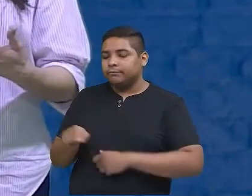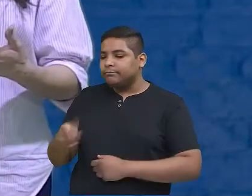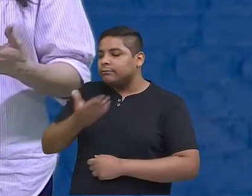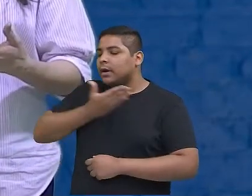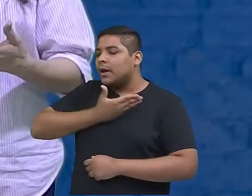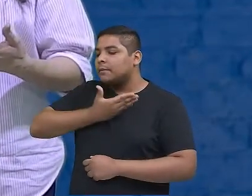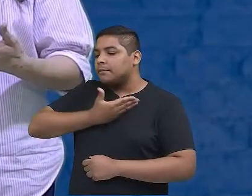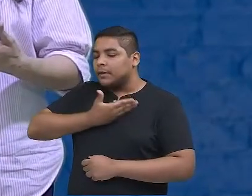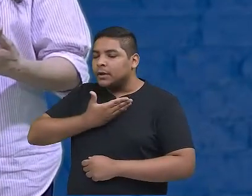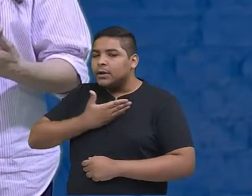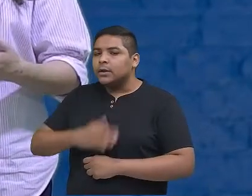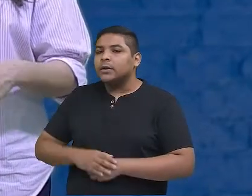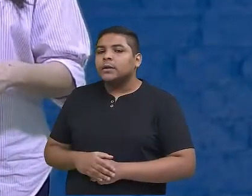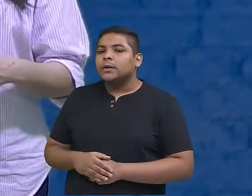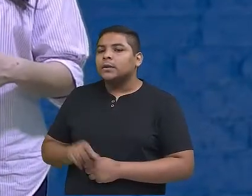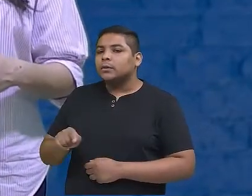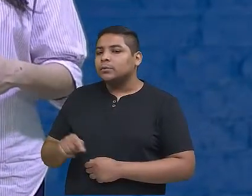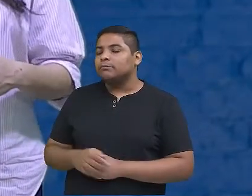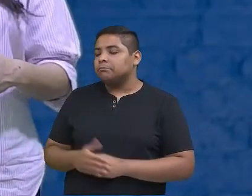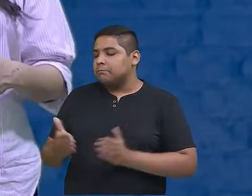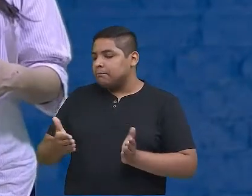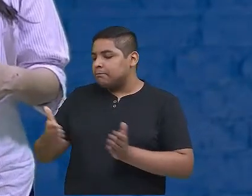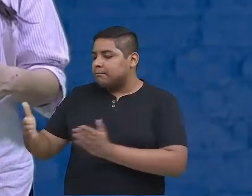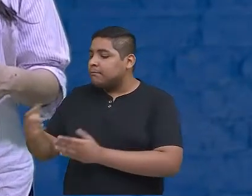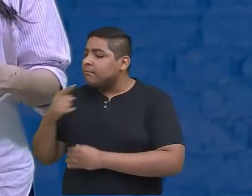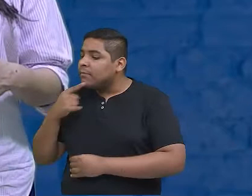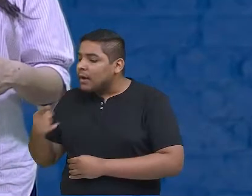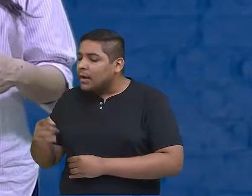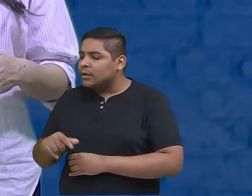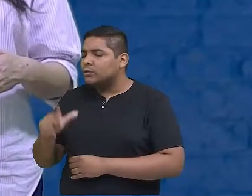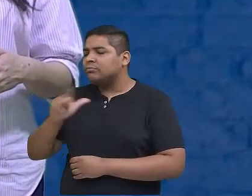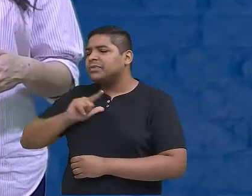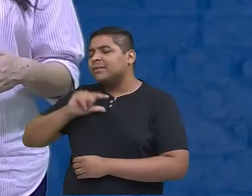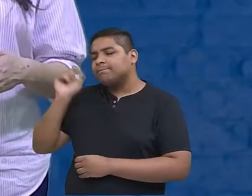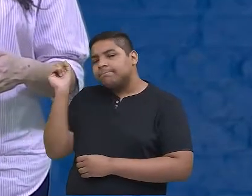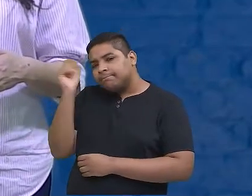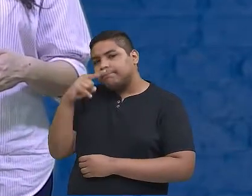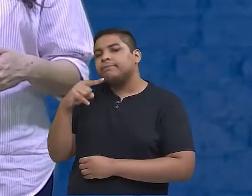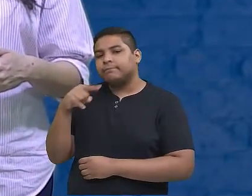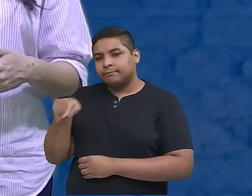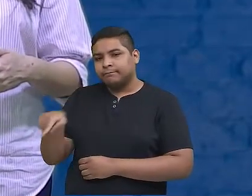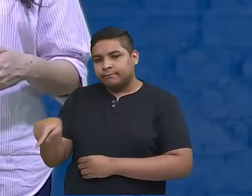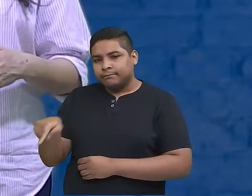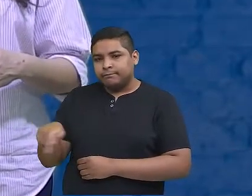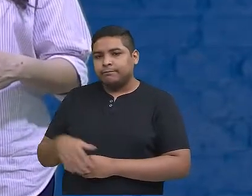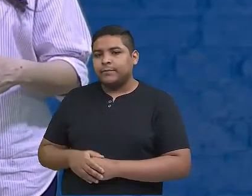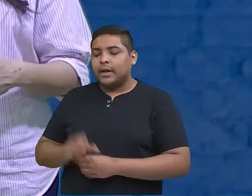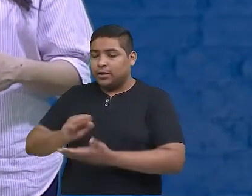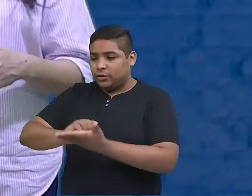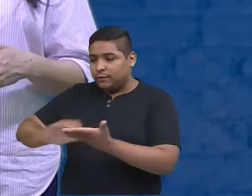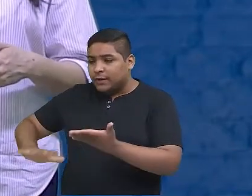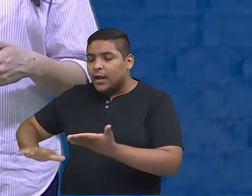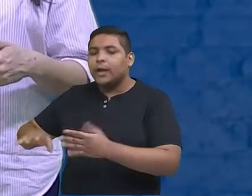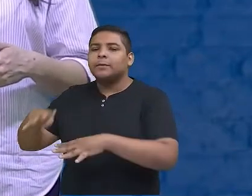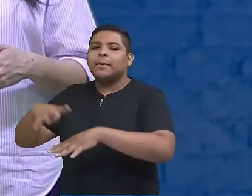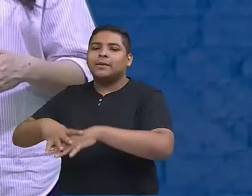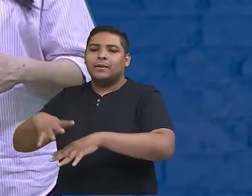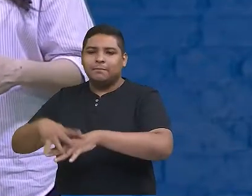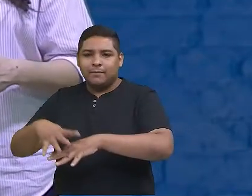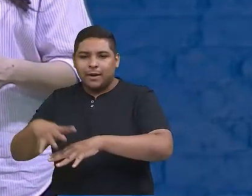né, ao nosso lado, que tem alguma dificuldade, por exemplo, nas lições de